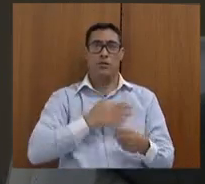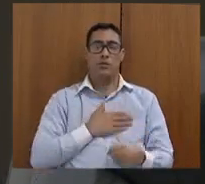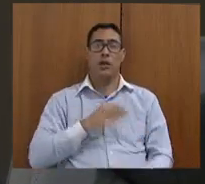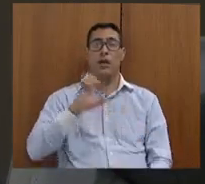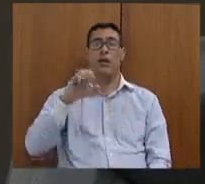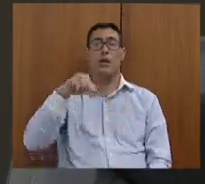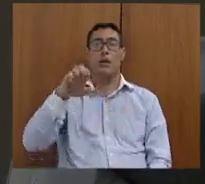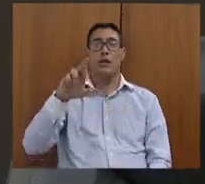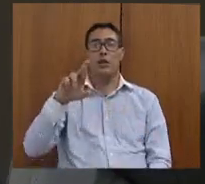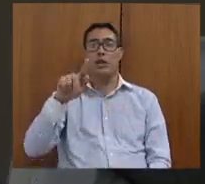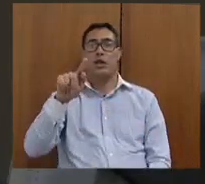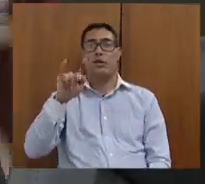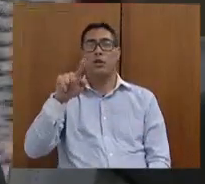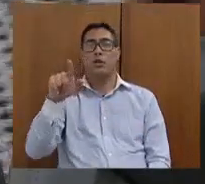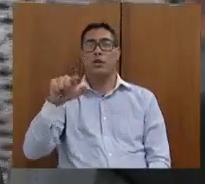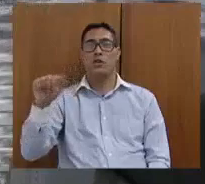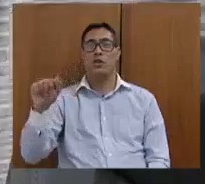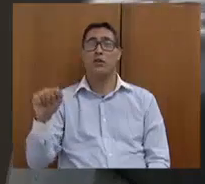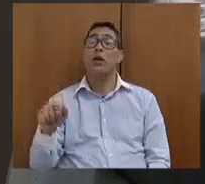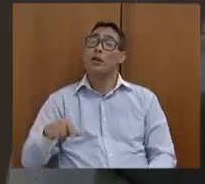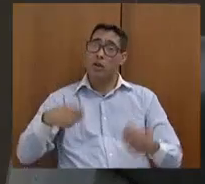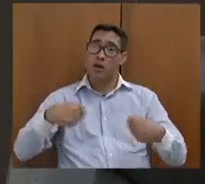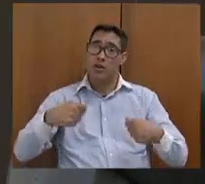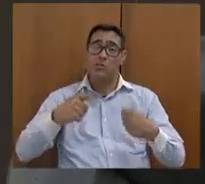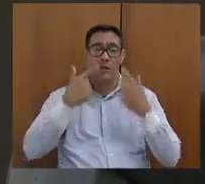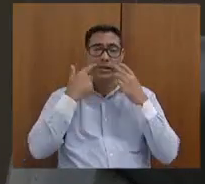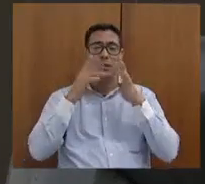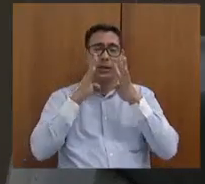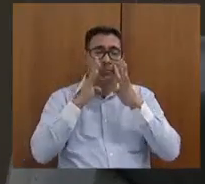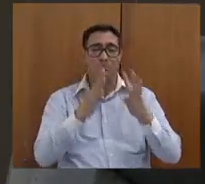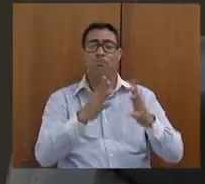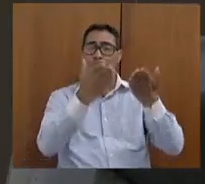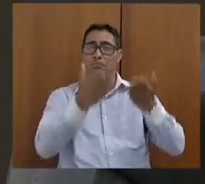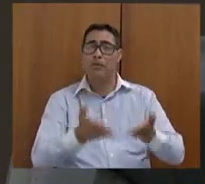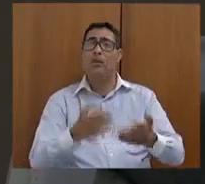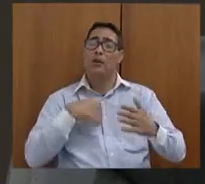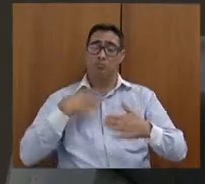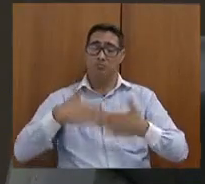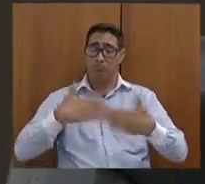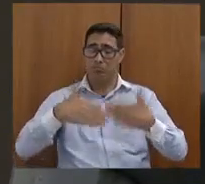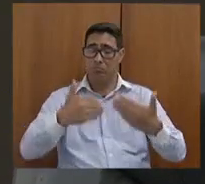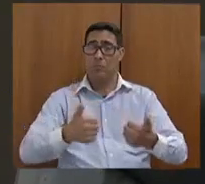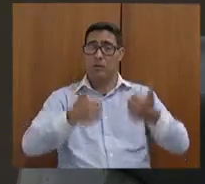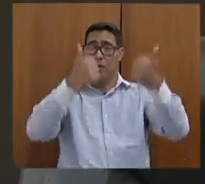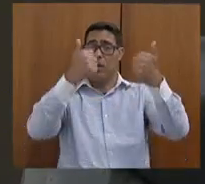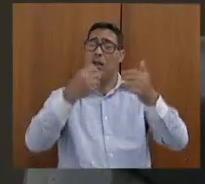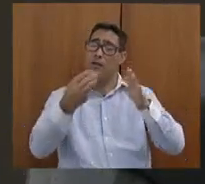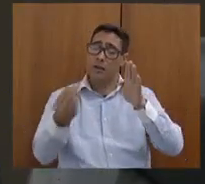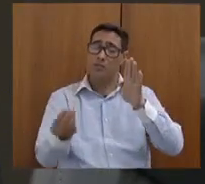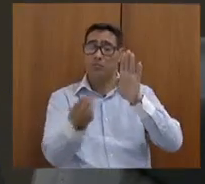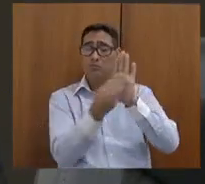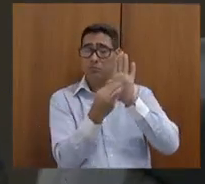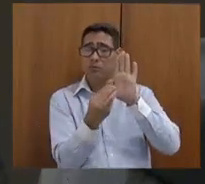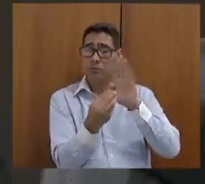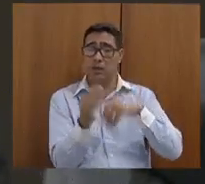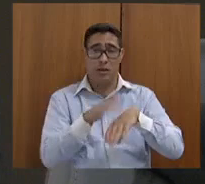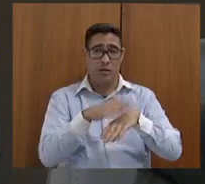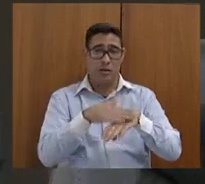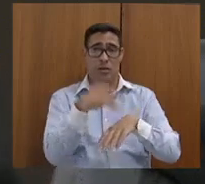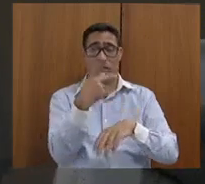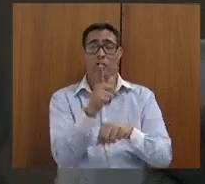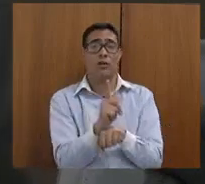Desse Olhar para avançar e que seja um item a mais na sua gestão